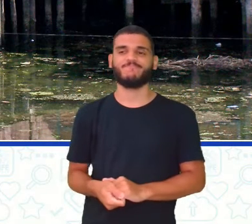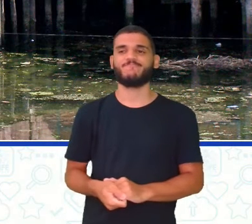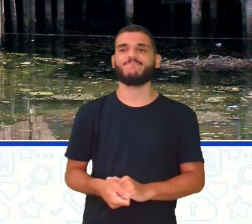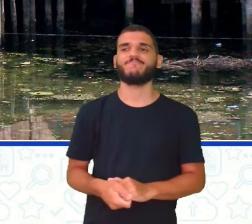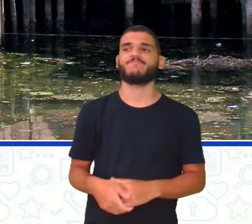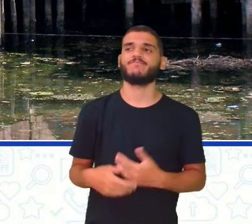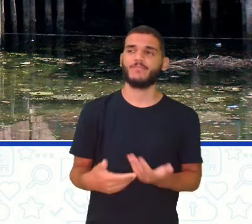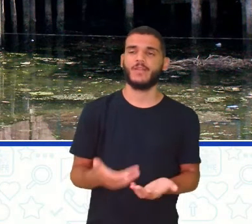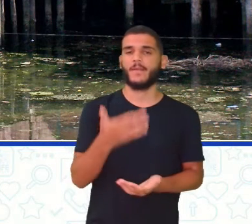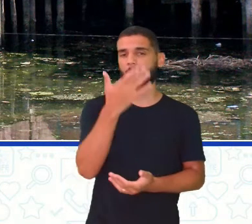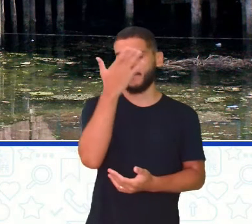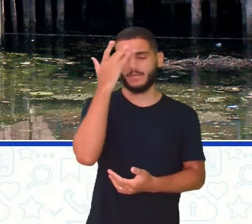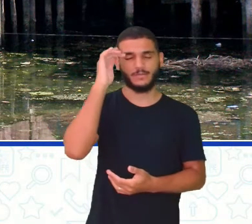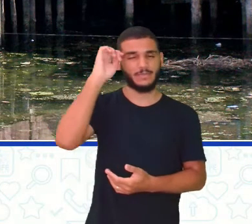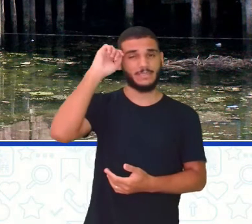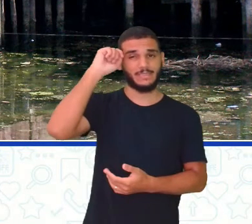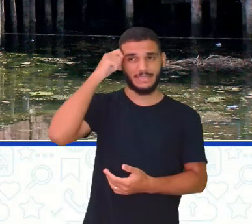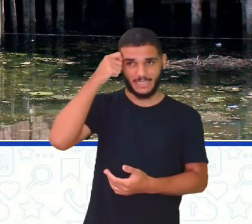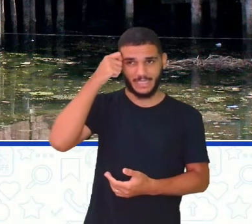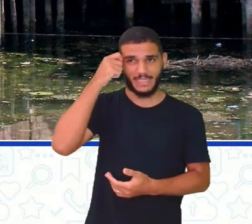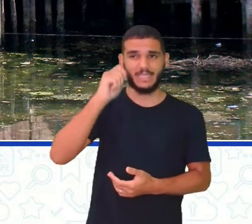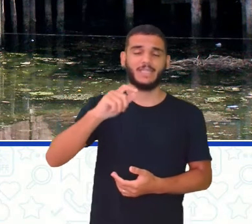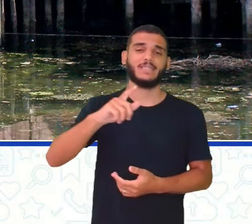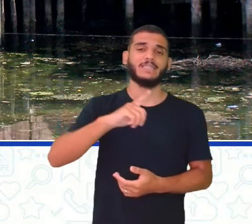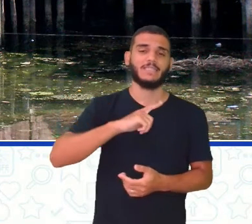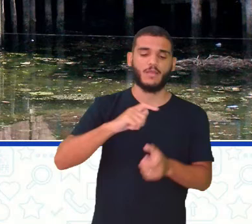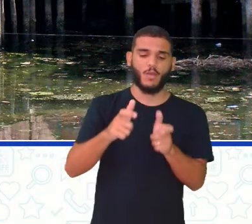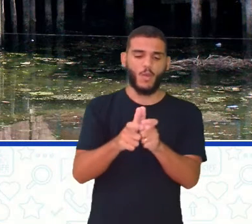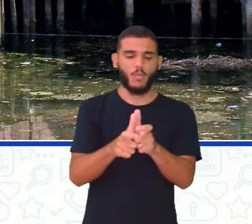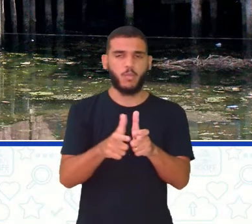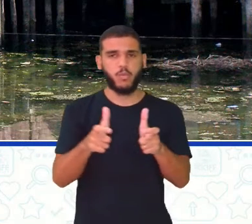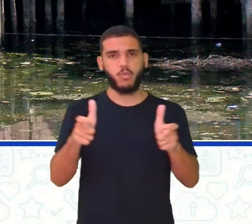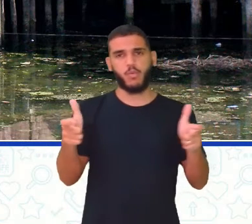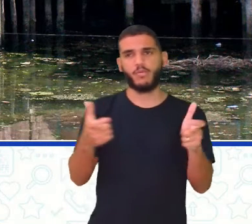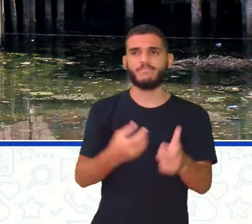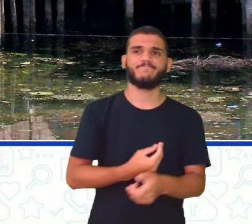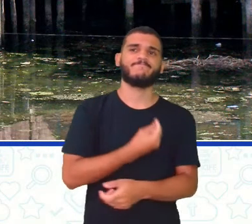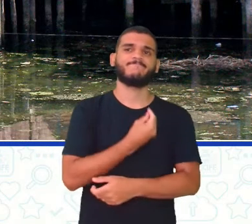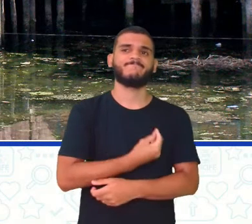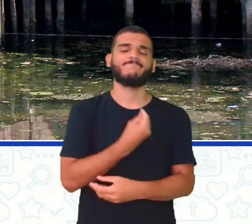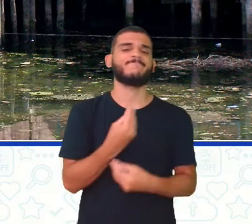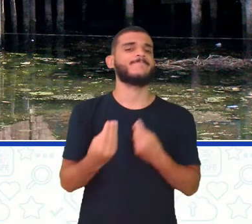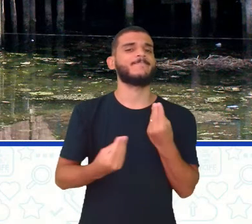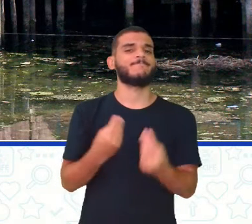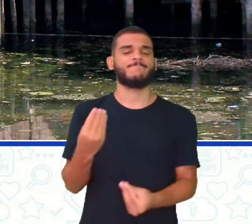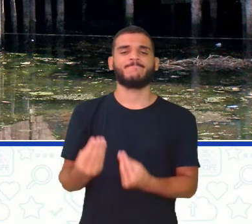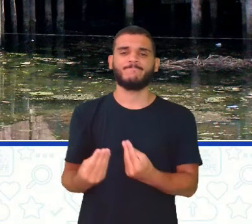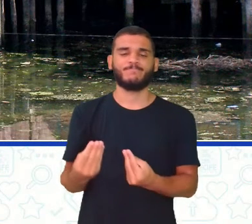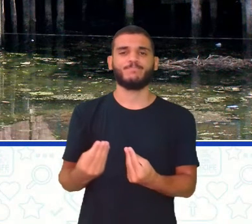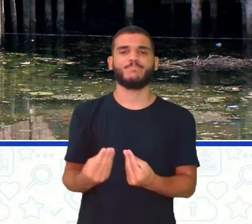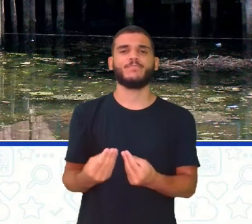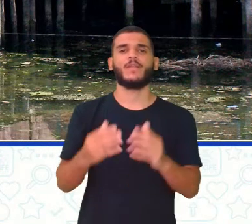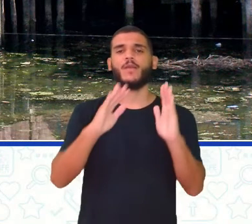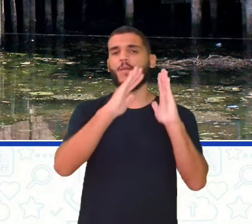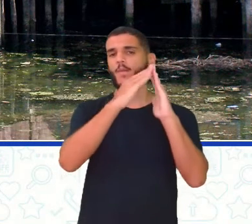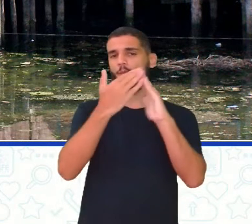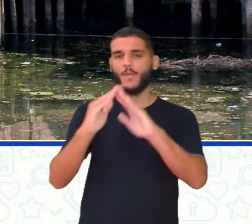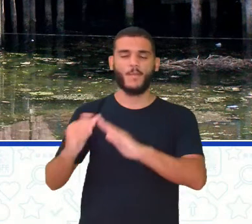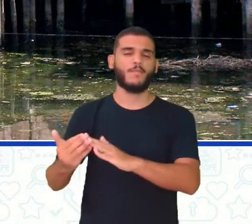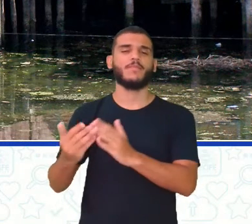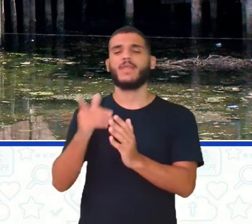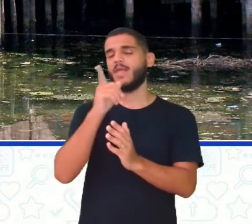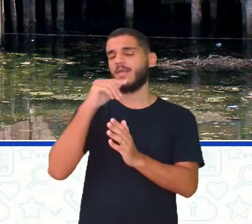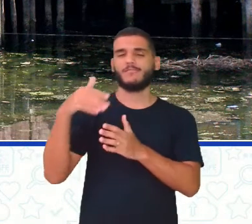as pessoas negras que a gente vê, em sua maioria, vivendo, né, em comunidades